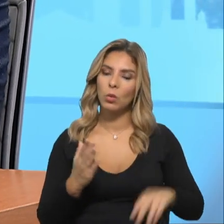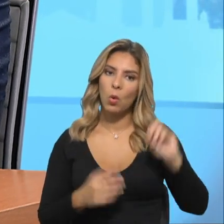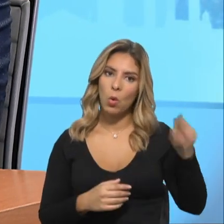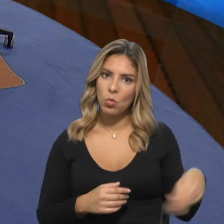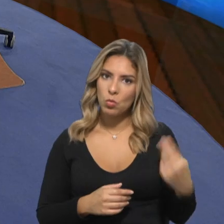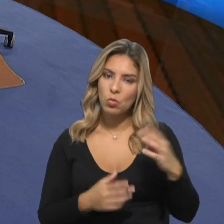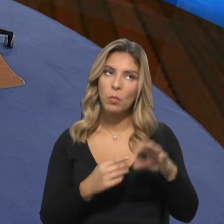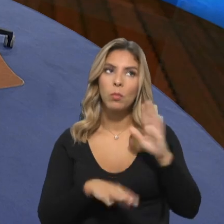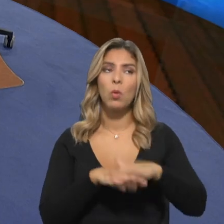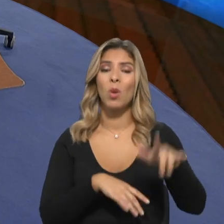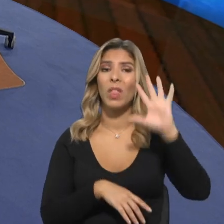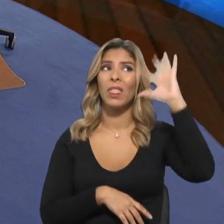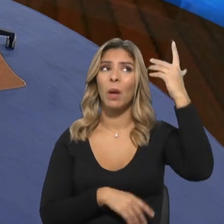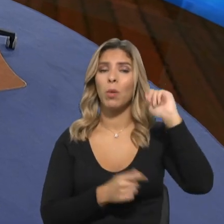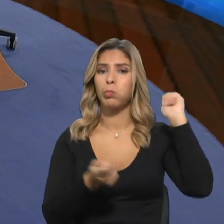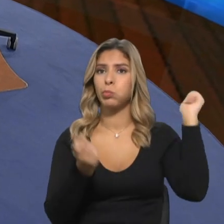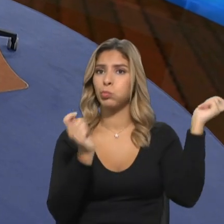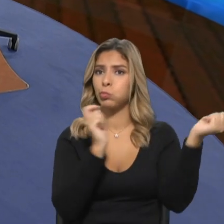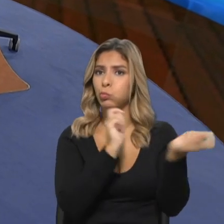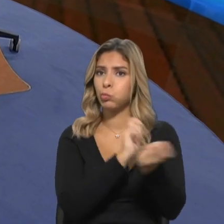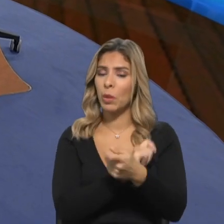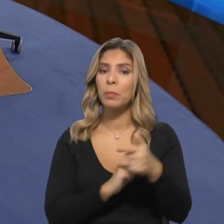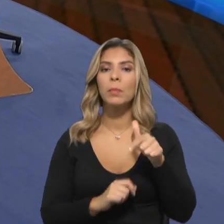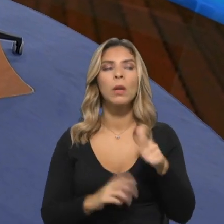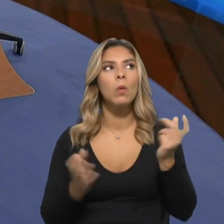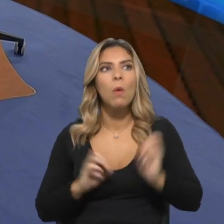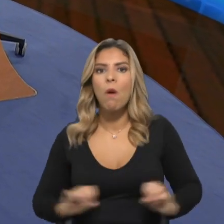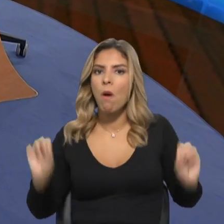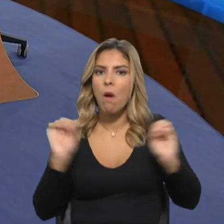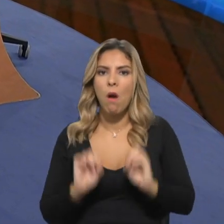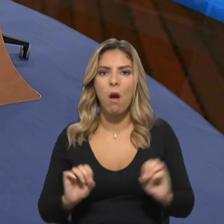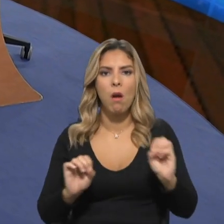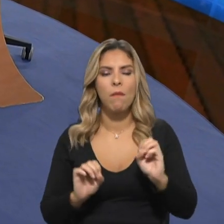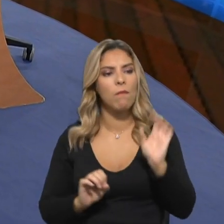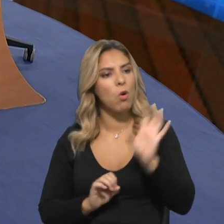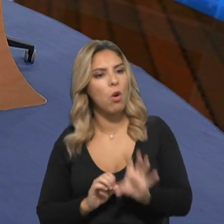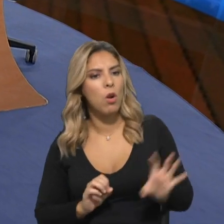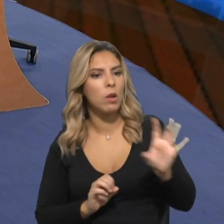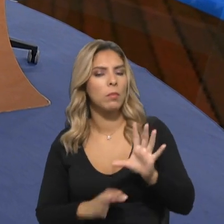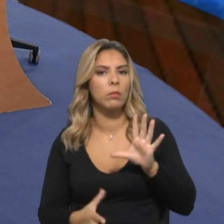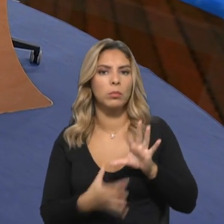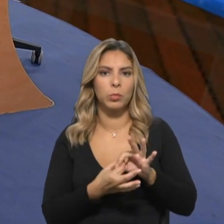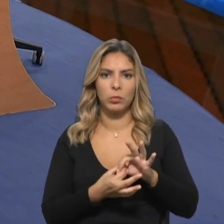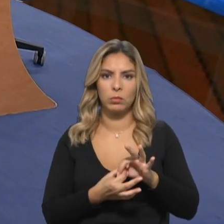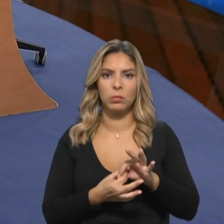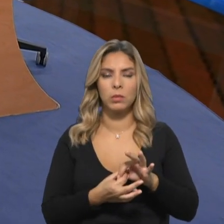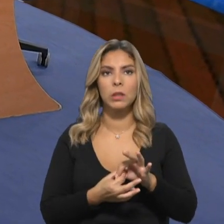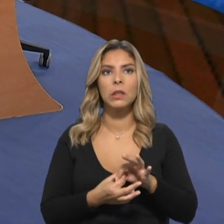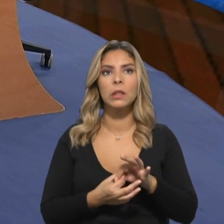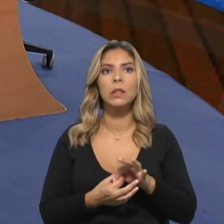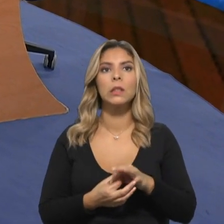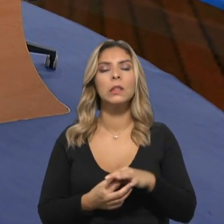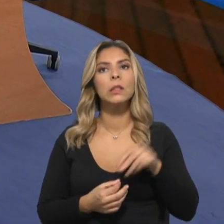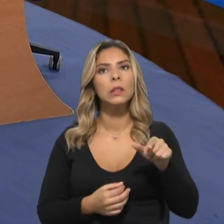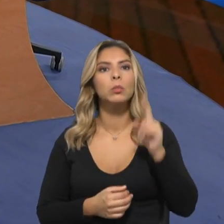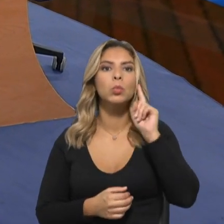alterações climáticas. E não existe nada que supere esse multilateralismo ao nível destes tratados. E isso é ainda